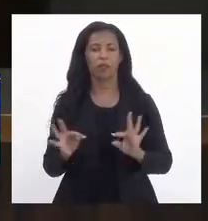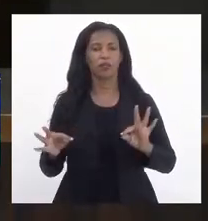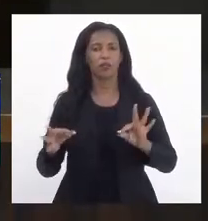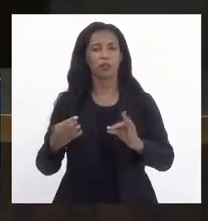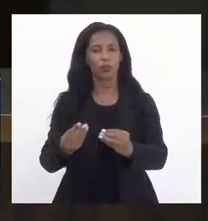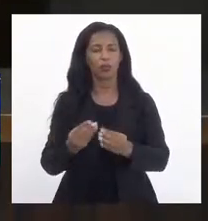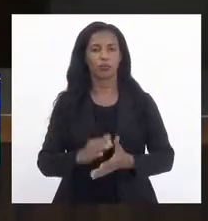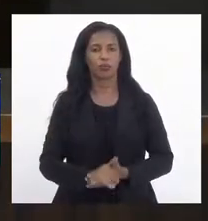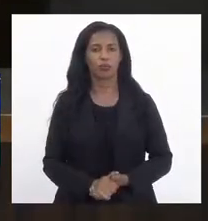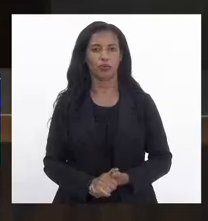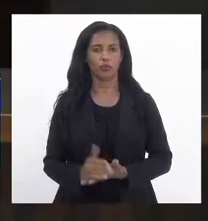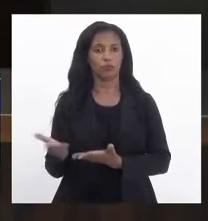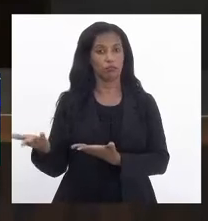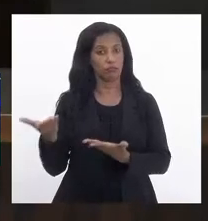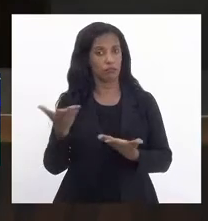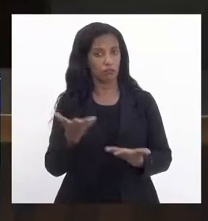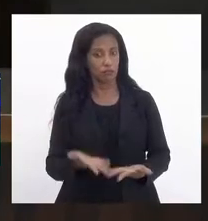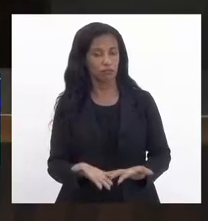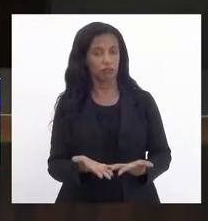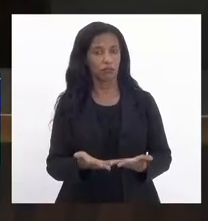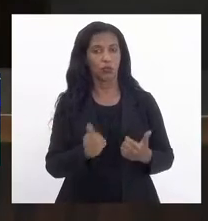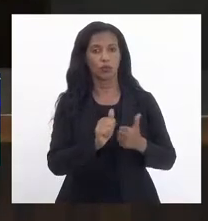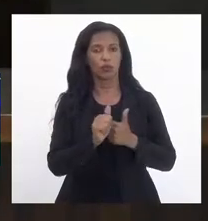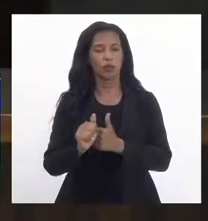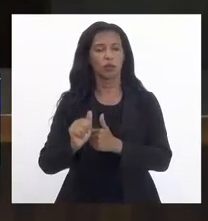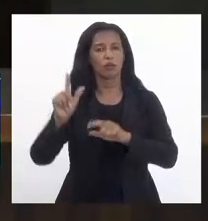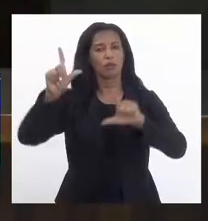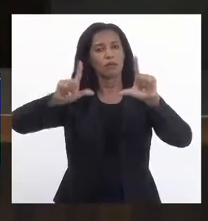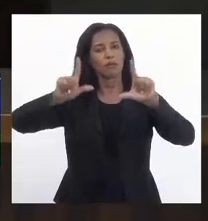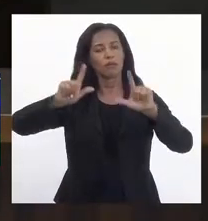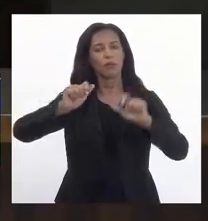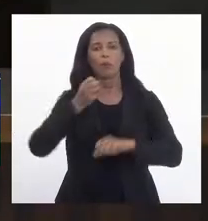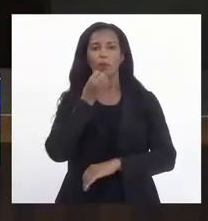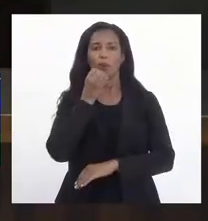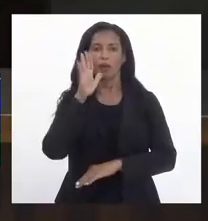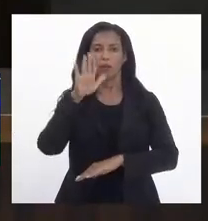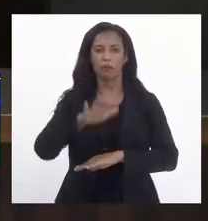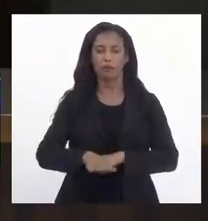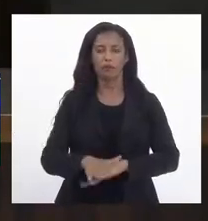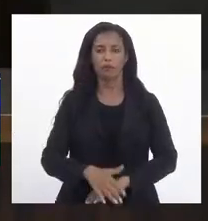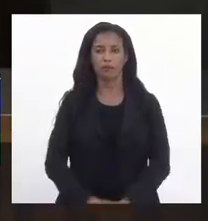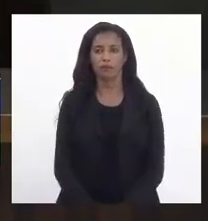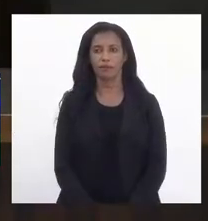a todos aqueles e aquelas que nos acompanham pela TV Alerj. Boa tarde.